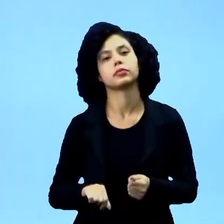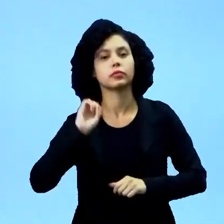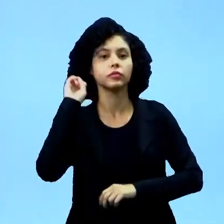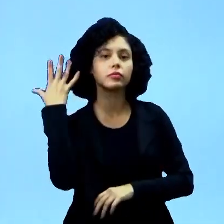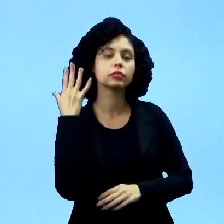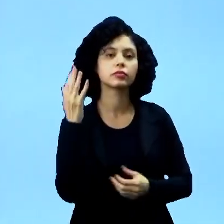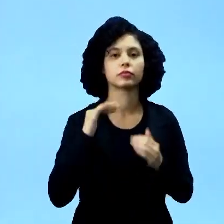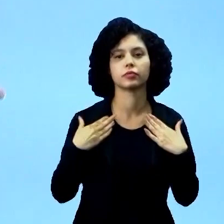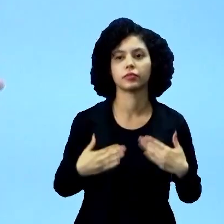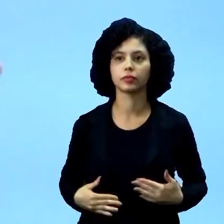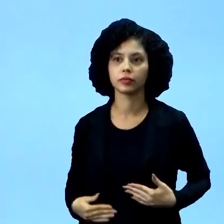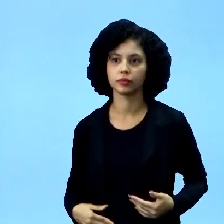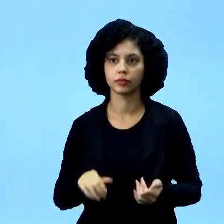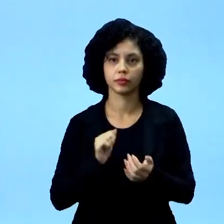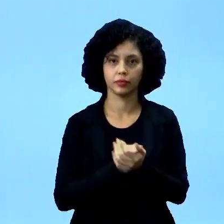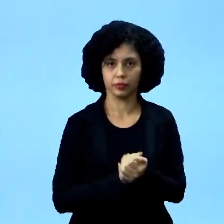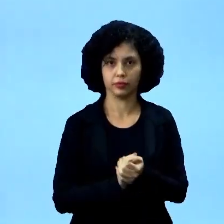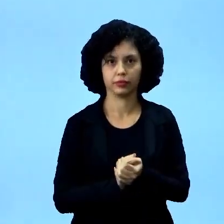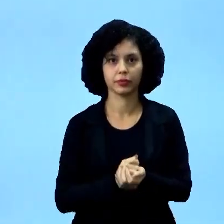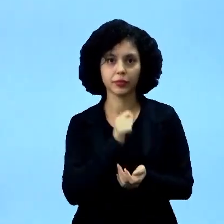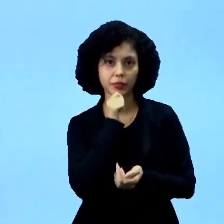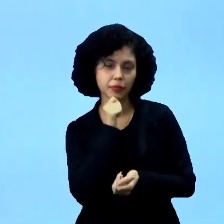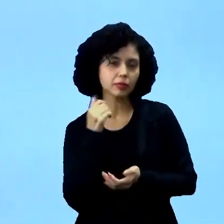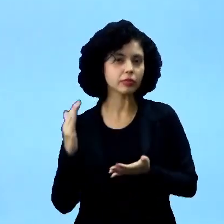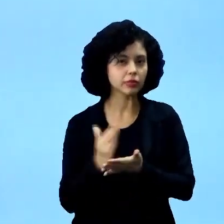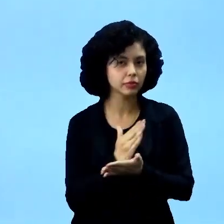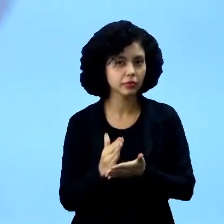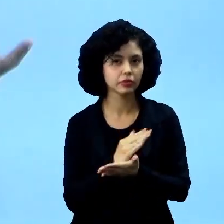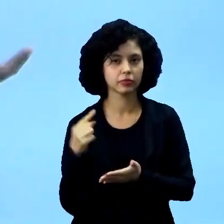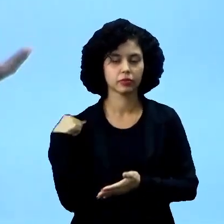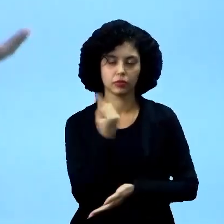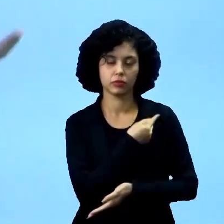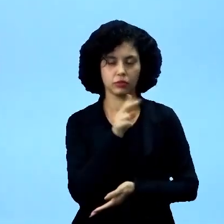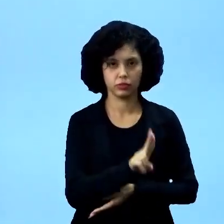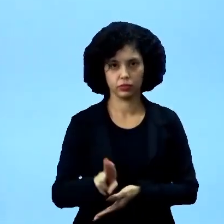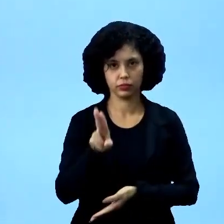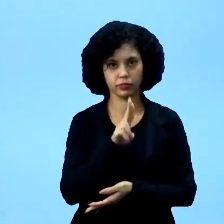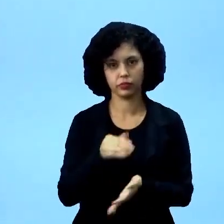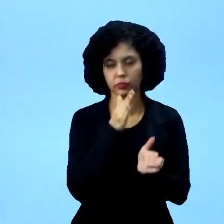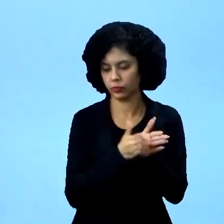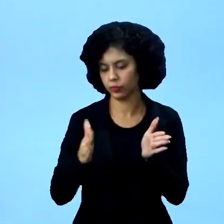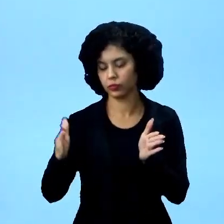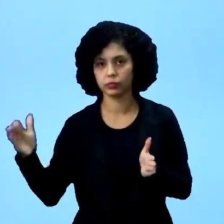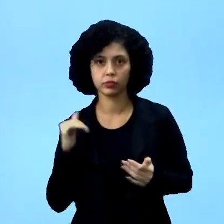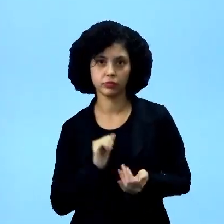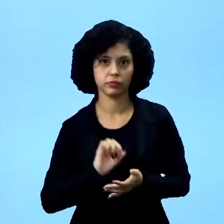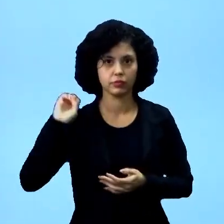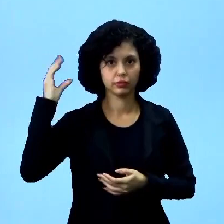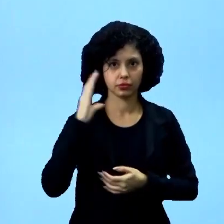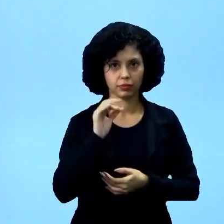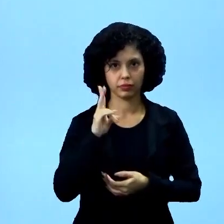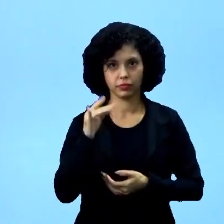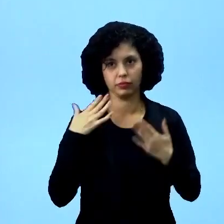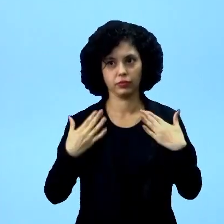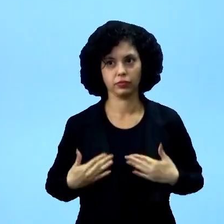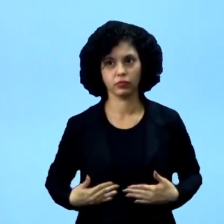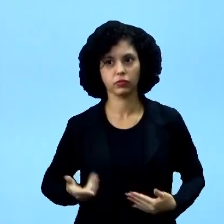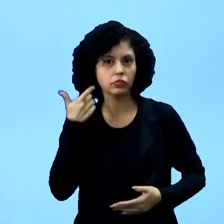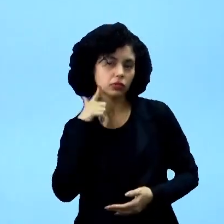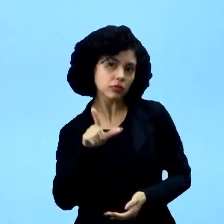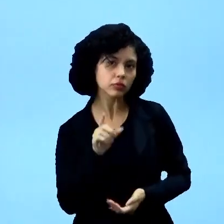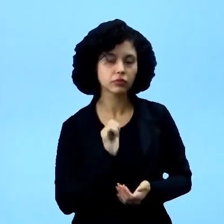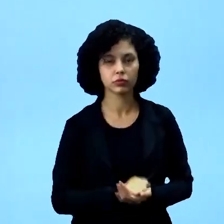de capacidade física é que a habilidade motora é algo que a gente vai exercendo naturalmente. Capacidade física é um atributo que a gente